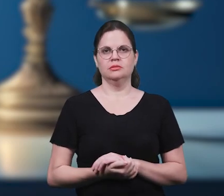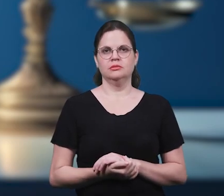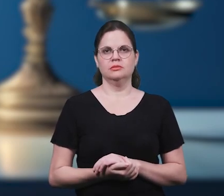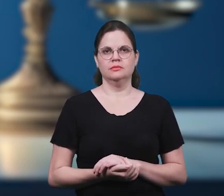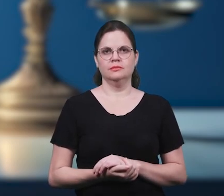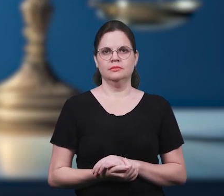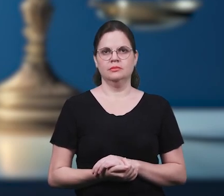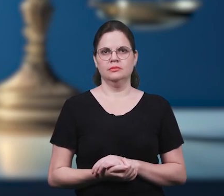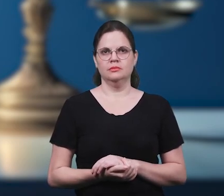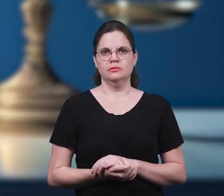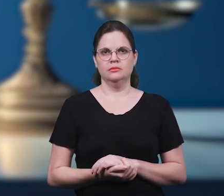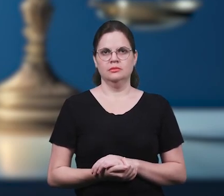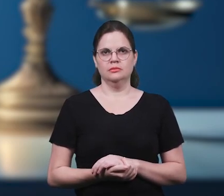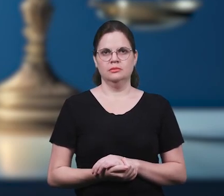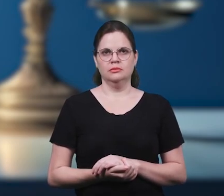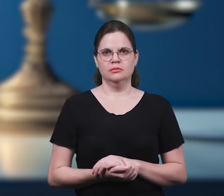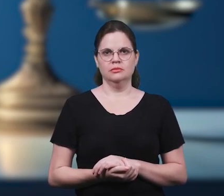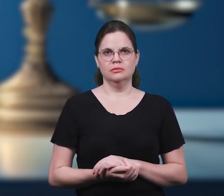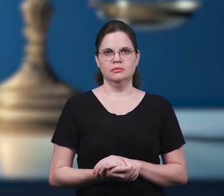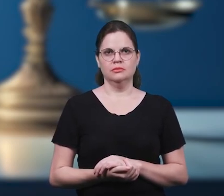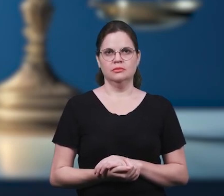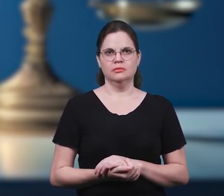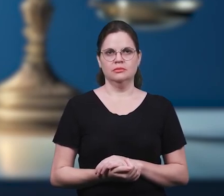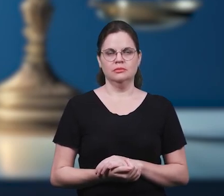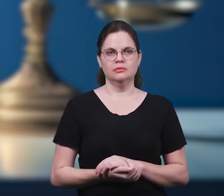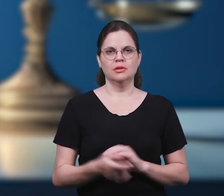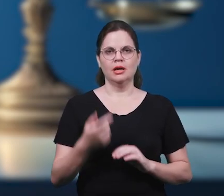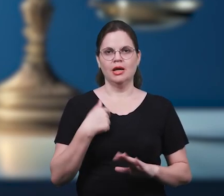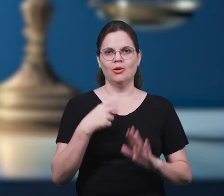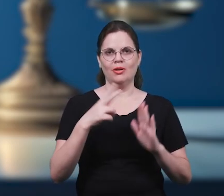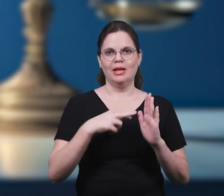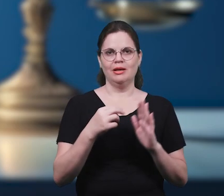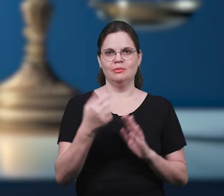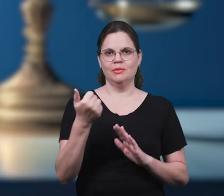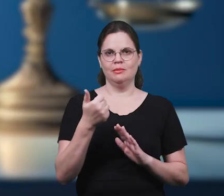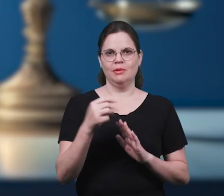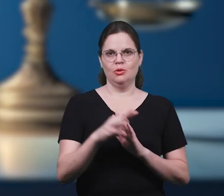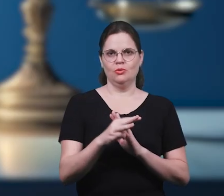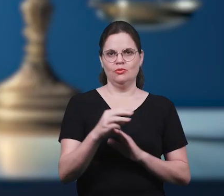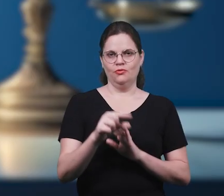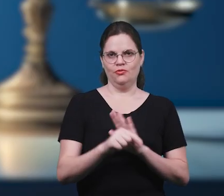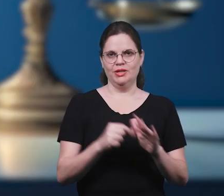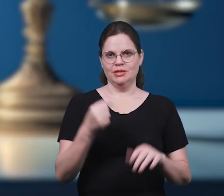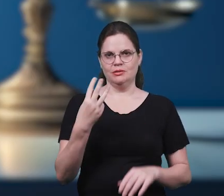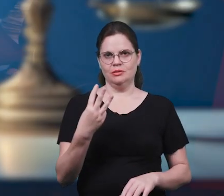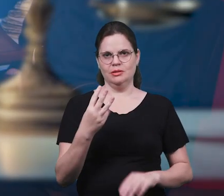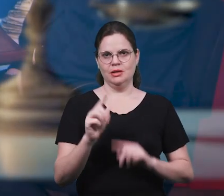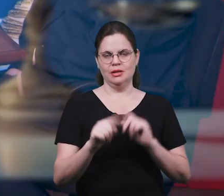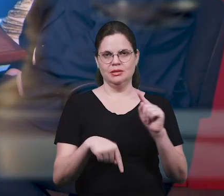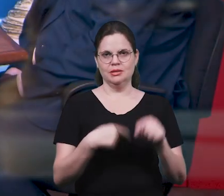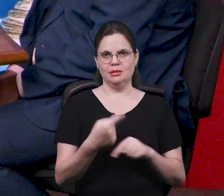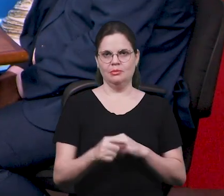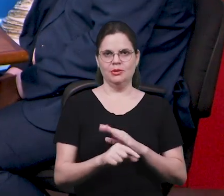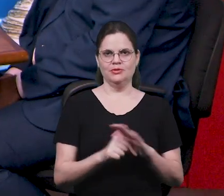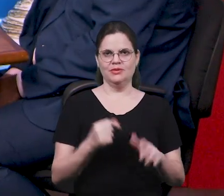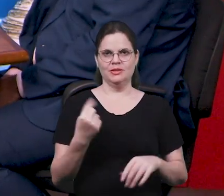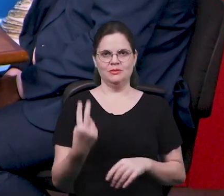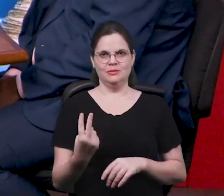Eu li de trás para frente de propósito, no sentido, Gilson e o diácono Pandelli,